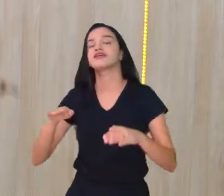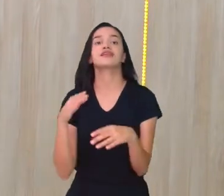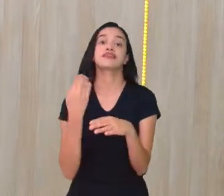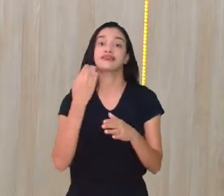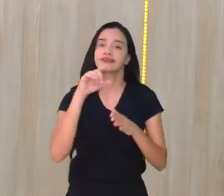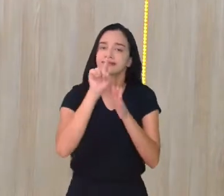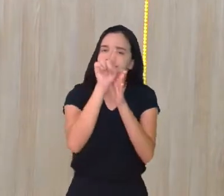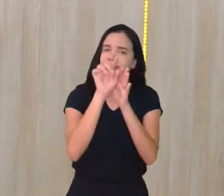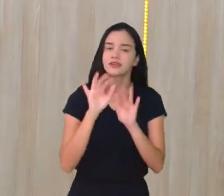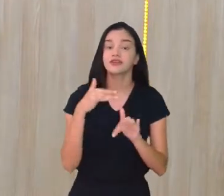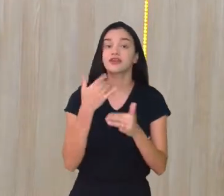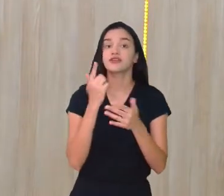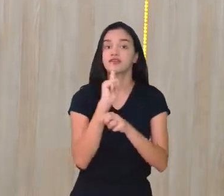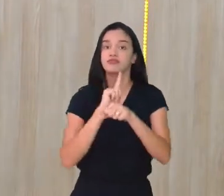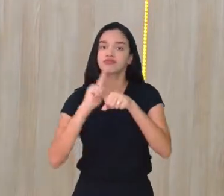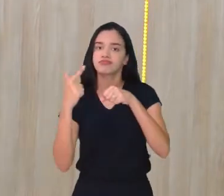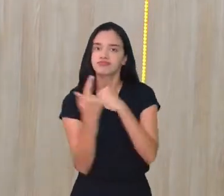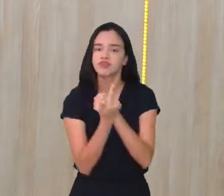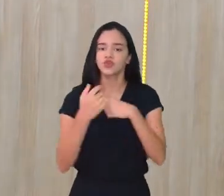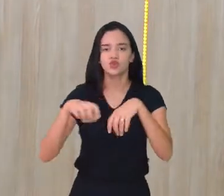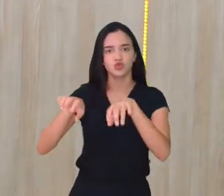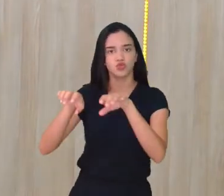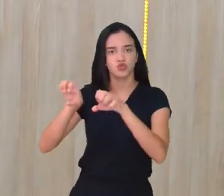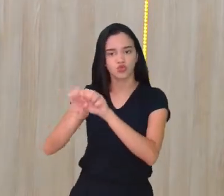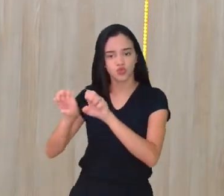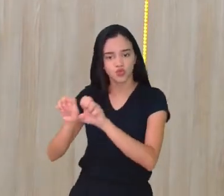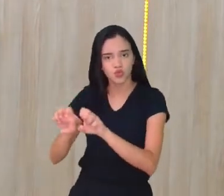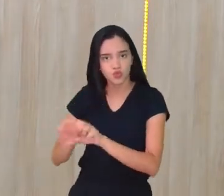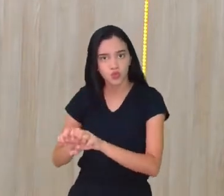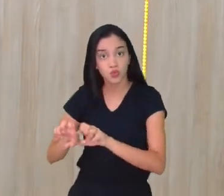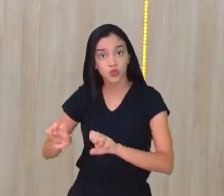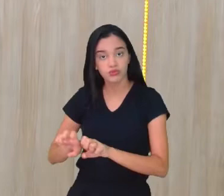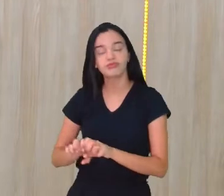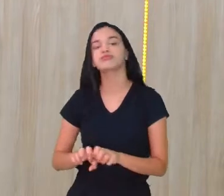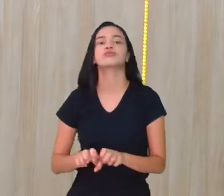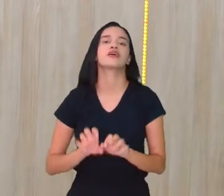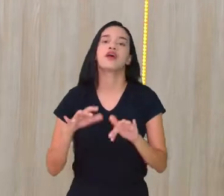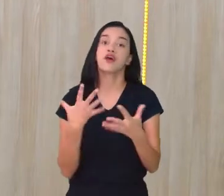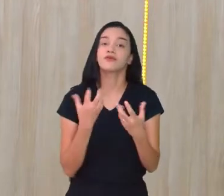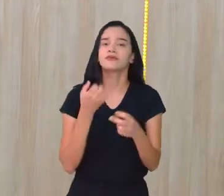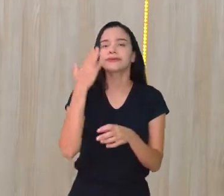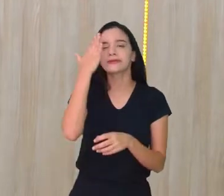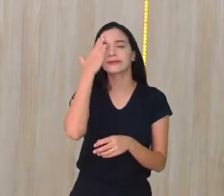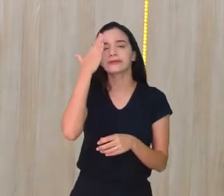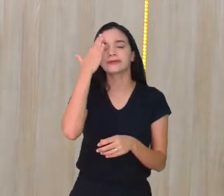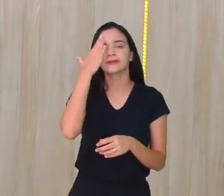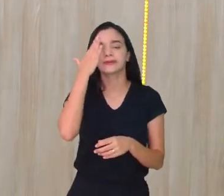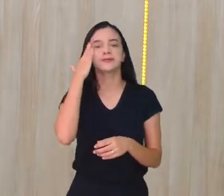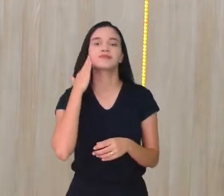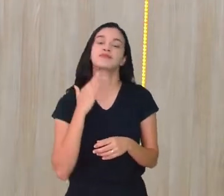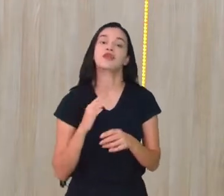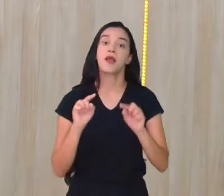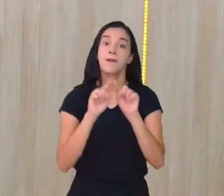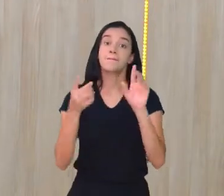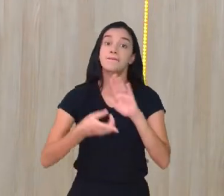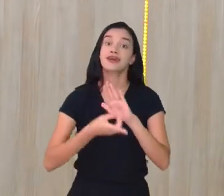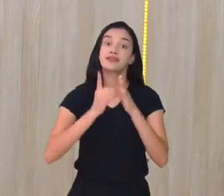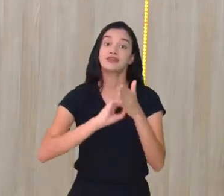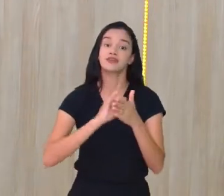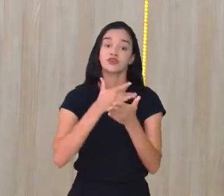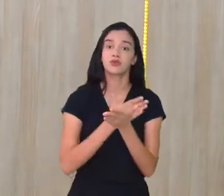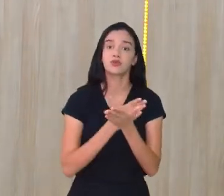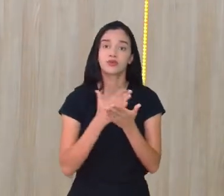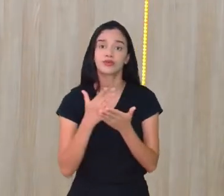geográfica, estruturando a nossa ciência geográfica. Então, vamos entender um pouquinho disso, mas antes